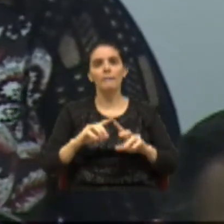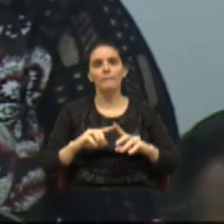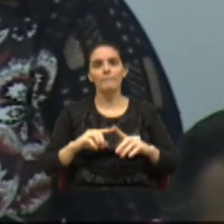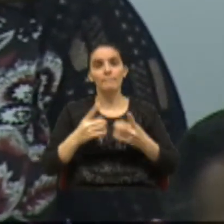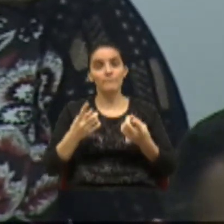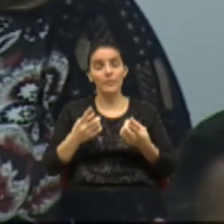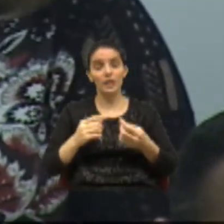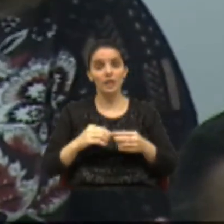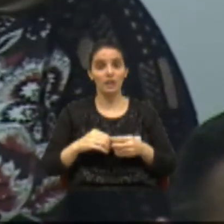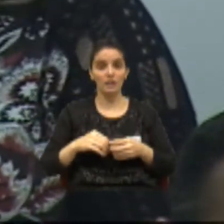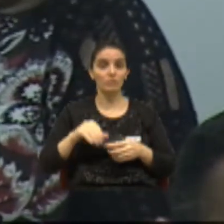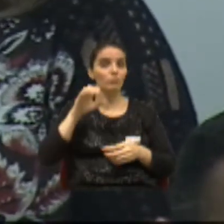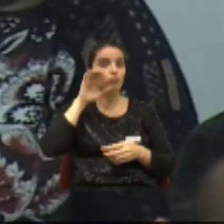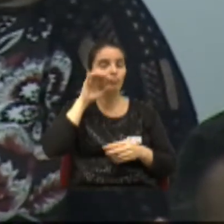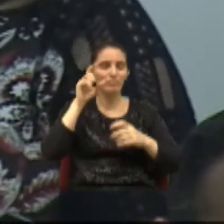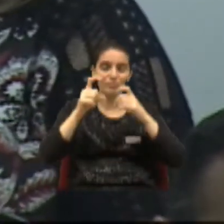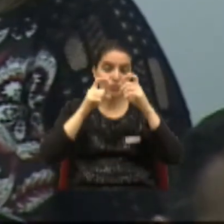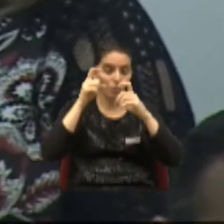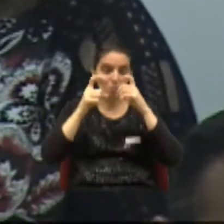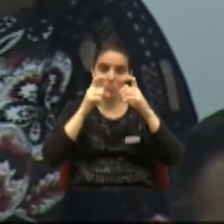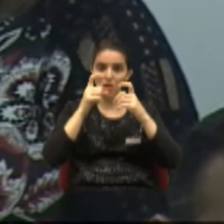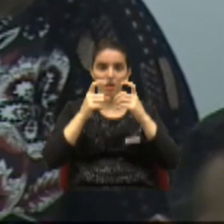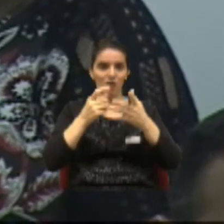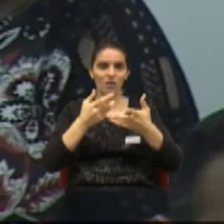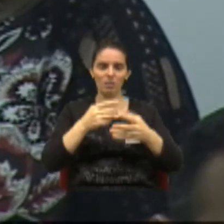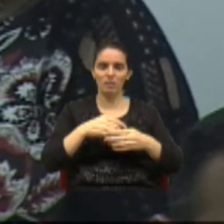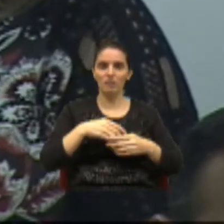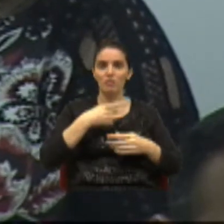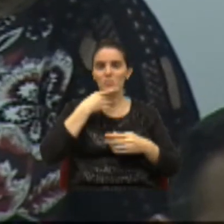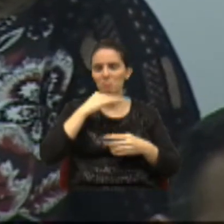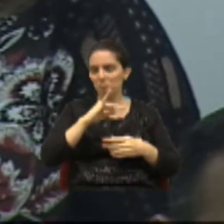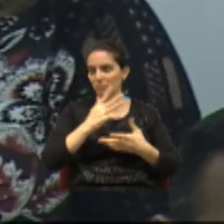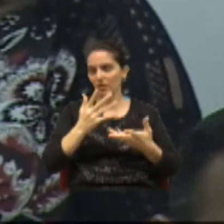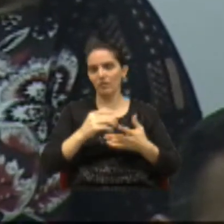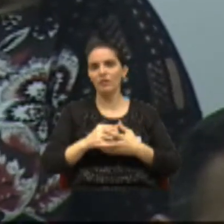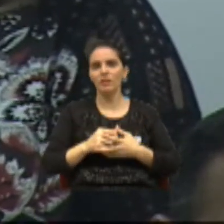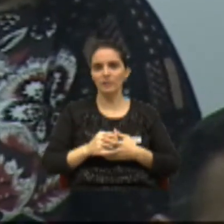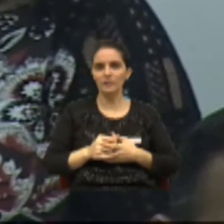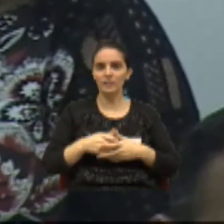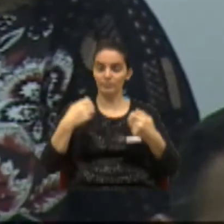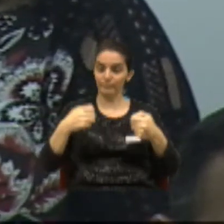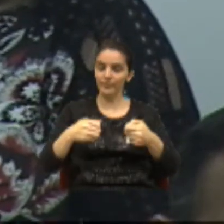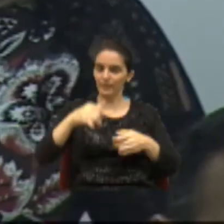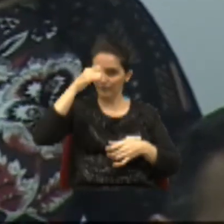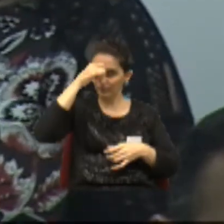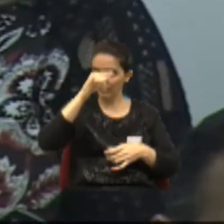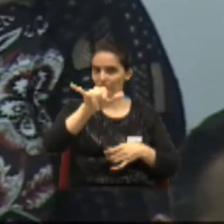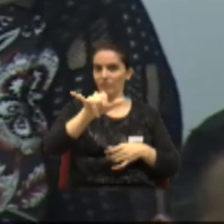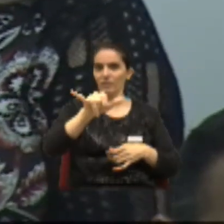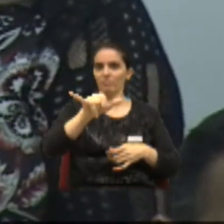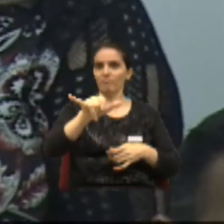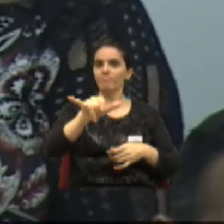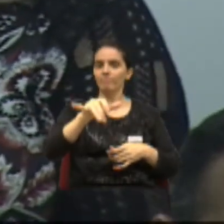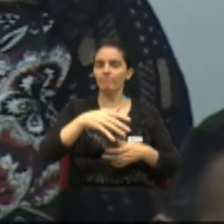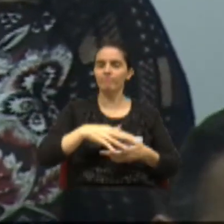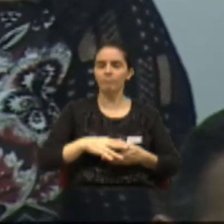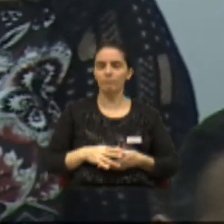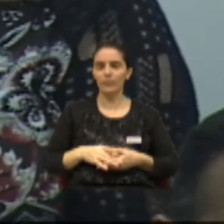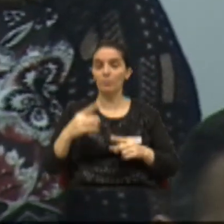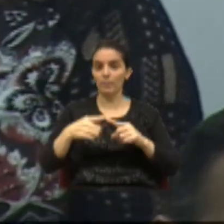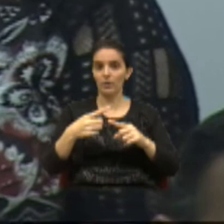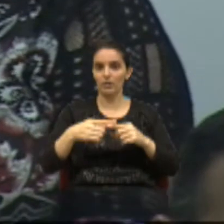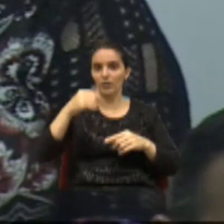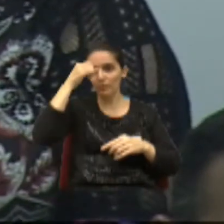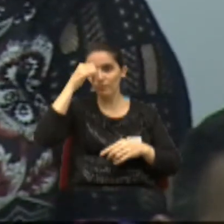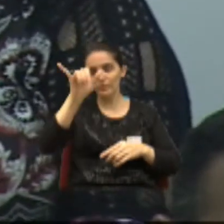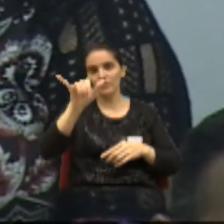meu pai, com as pessoas que cada um tem aí em torno, né? E a questão da prevenção, ela vem exatamente